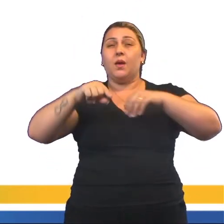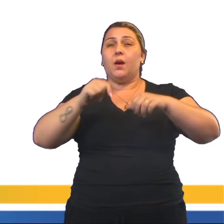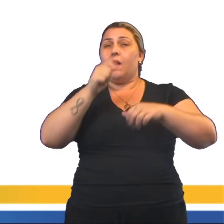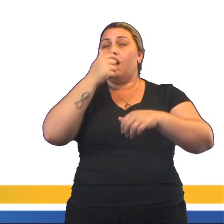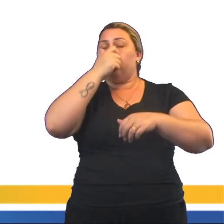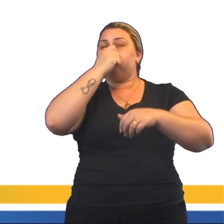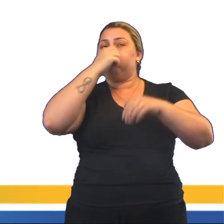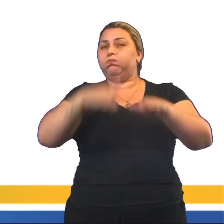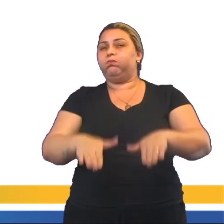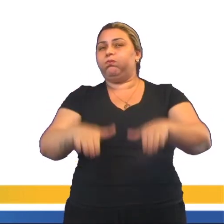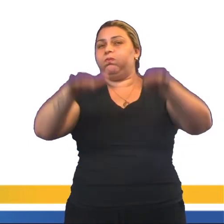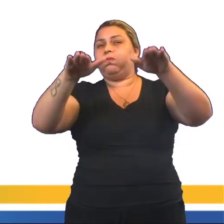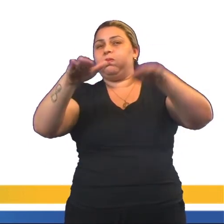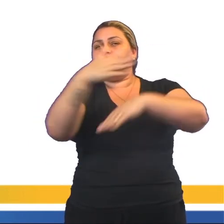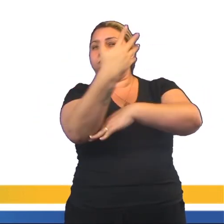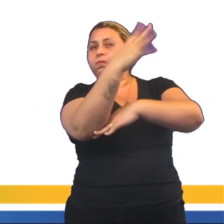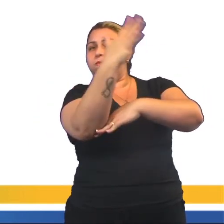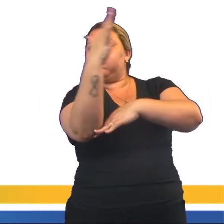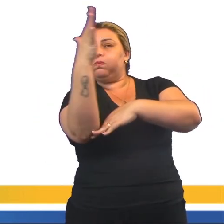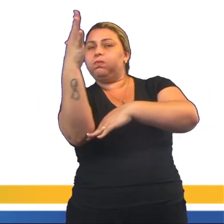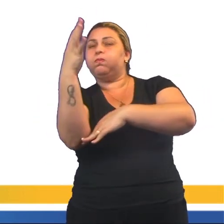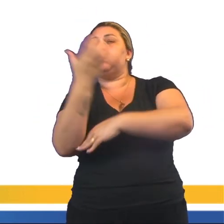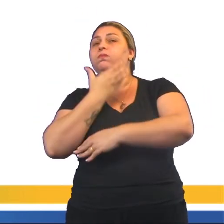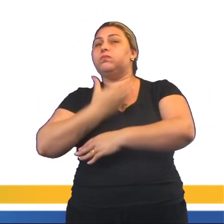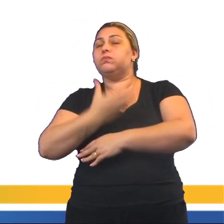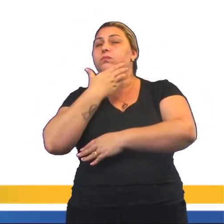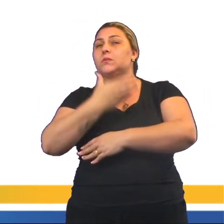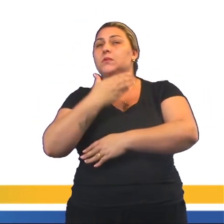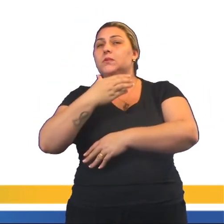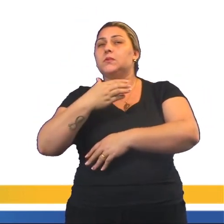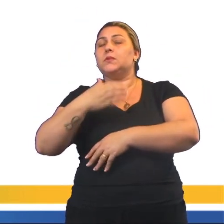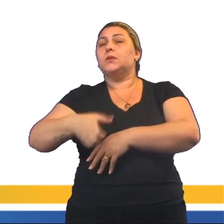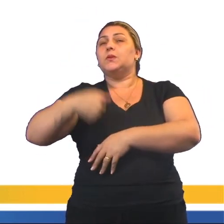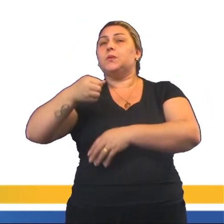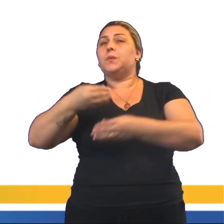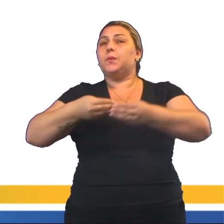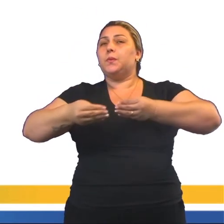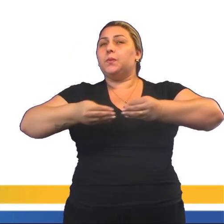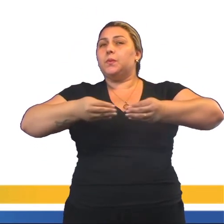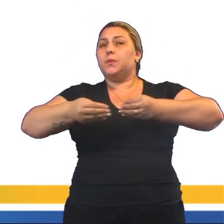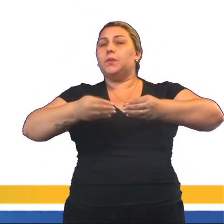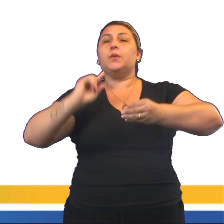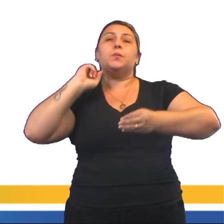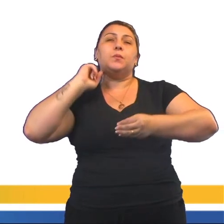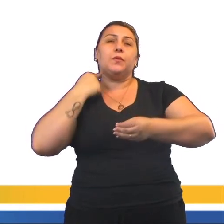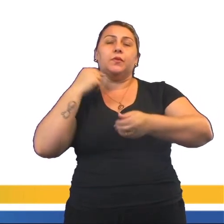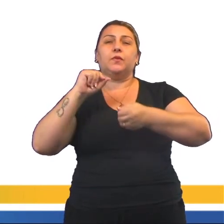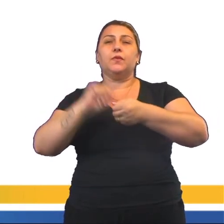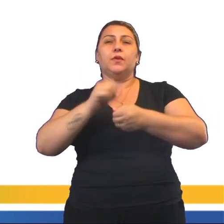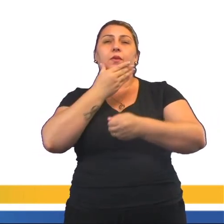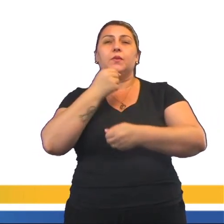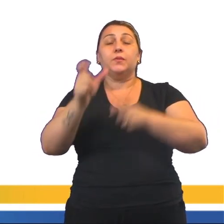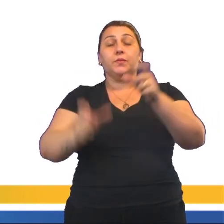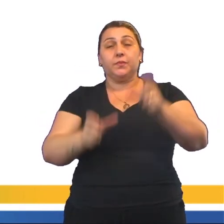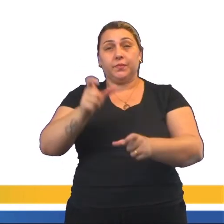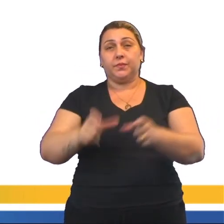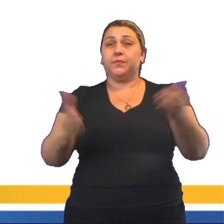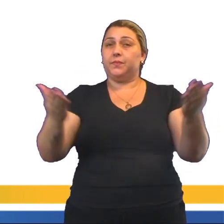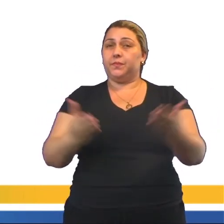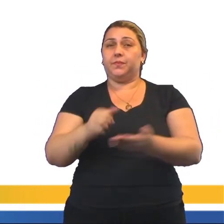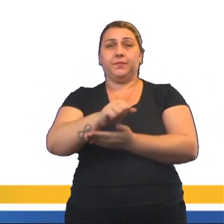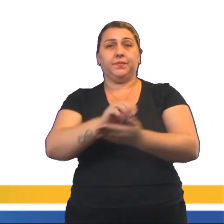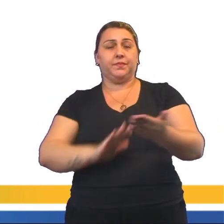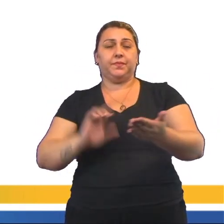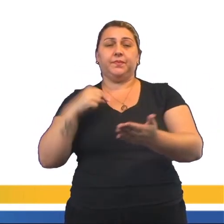parece que é uma árvore de Natal, todas as árvores, porque fica cheio de sacolas plásticas. Isso é fruto da poluição feita pelos homens. Com isso, vamos então para